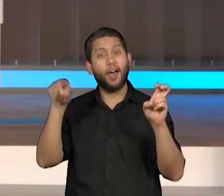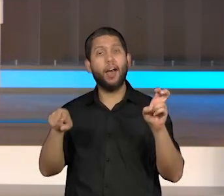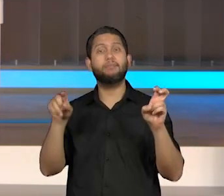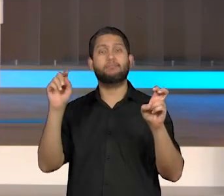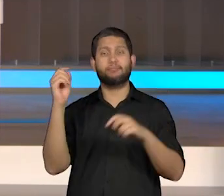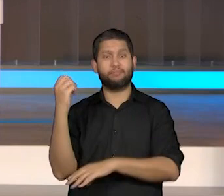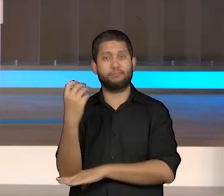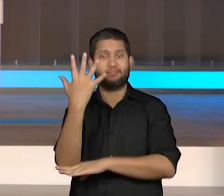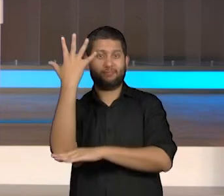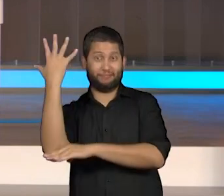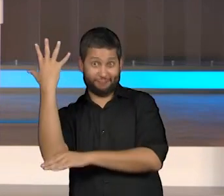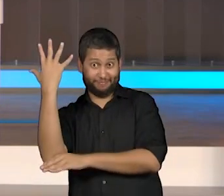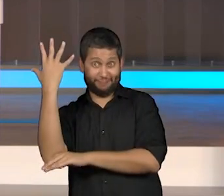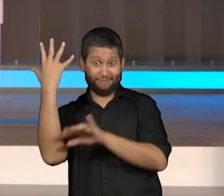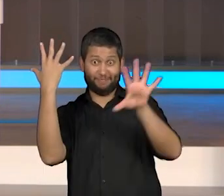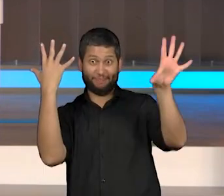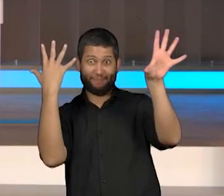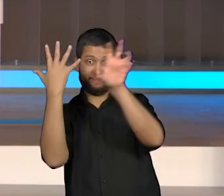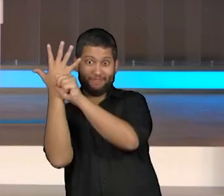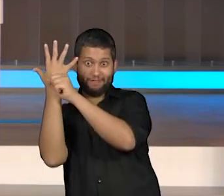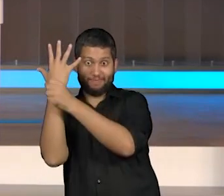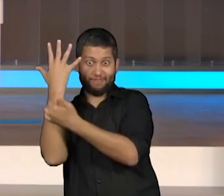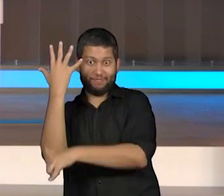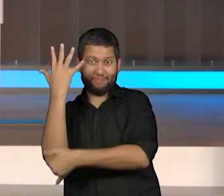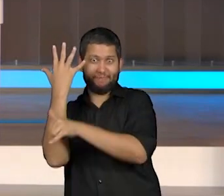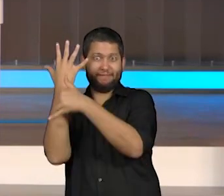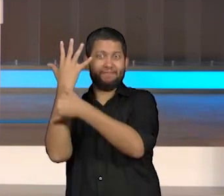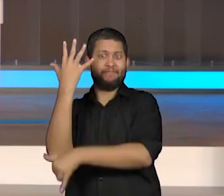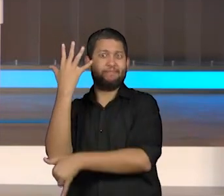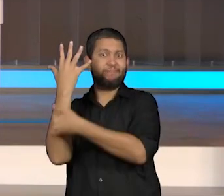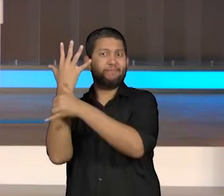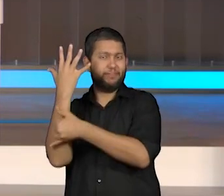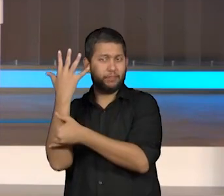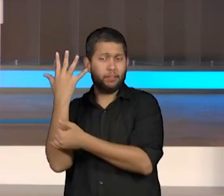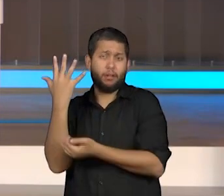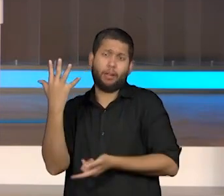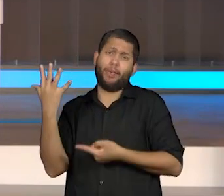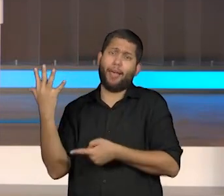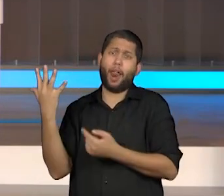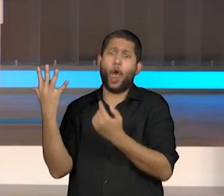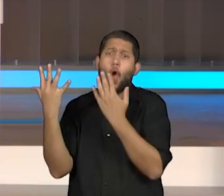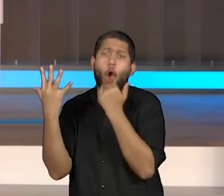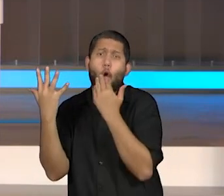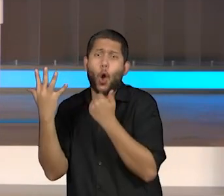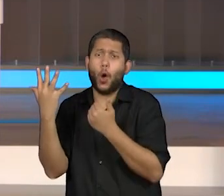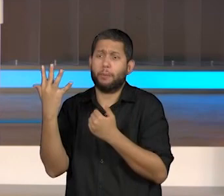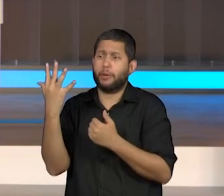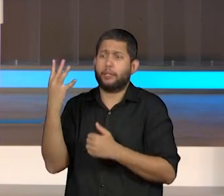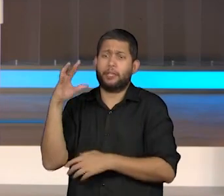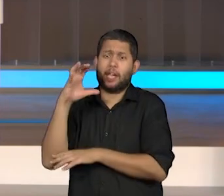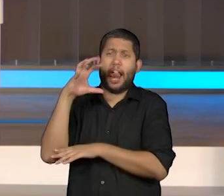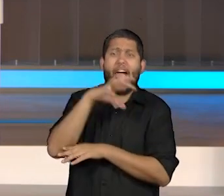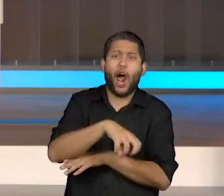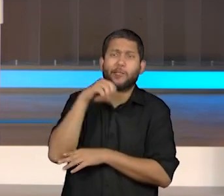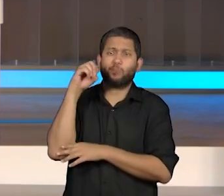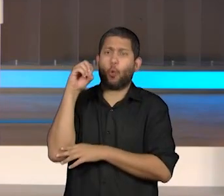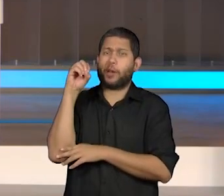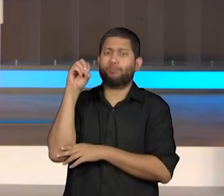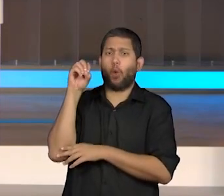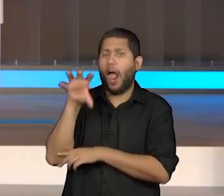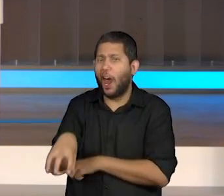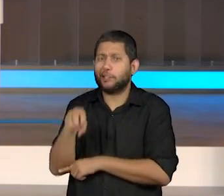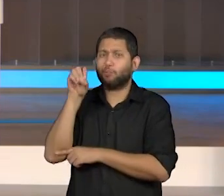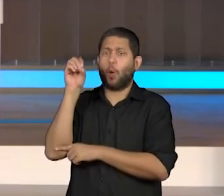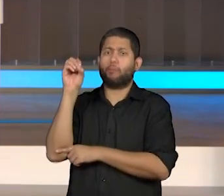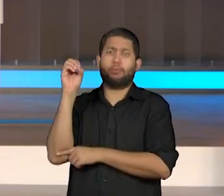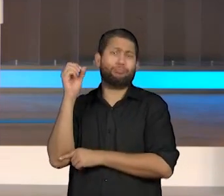é o processo da planta produzir o seu próprio alimento. Olha que interessante. Nossa